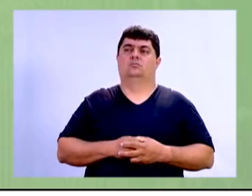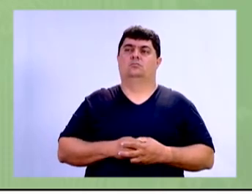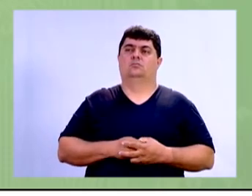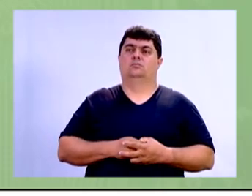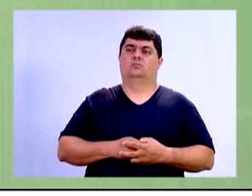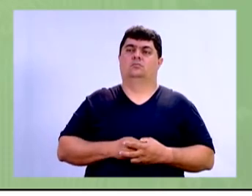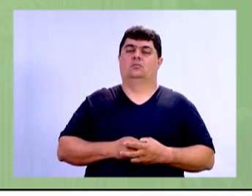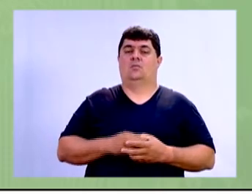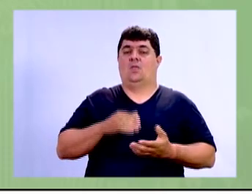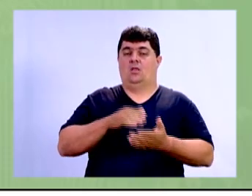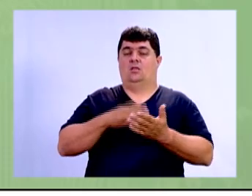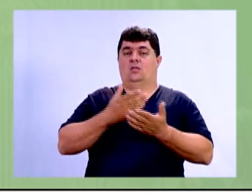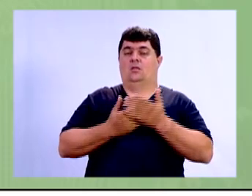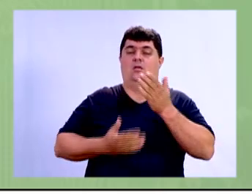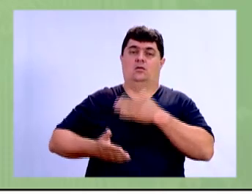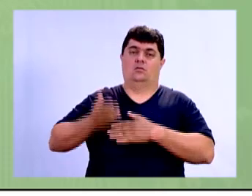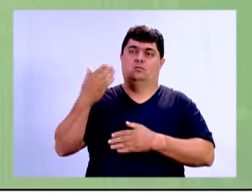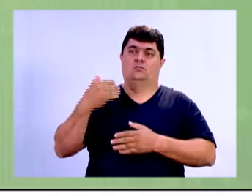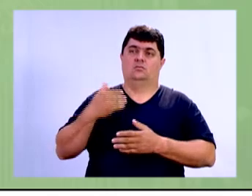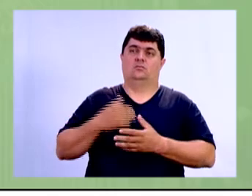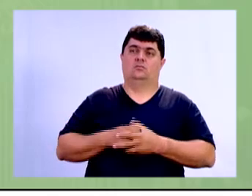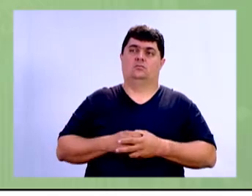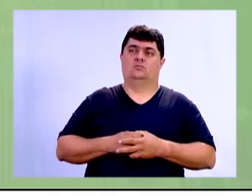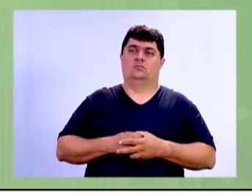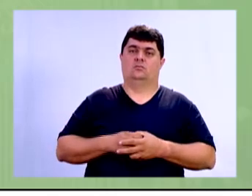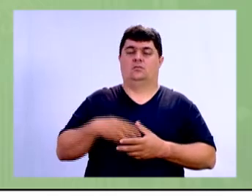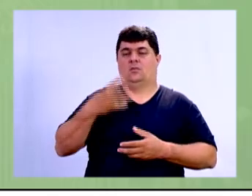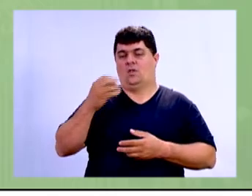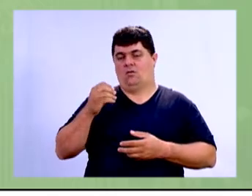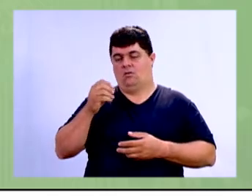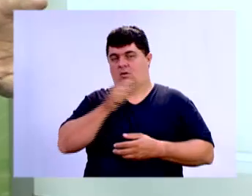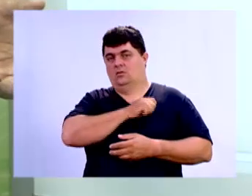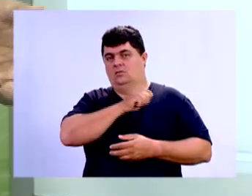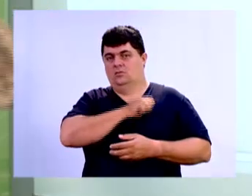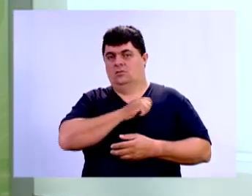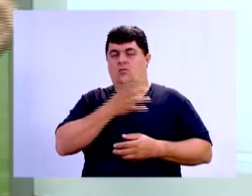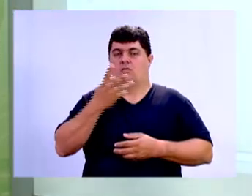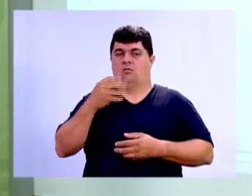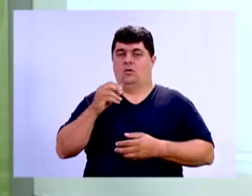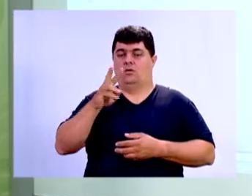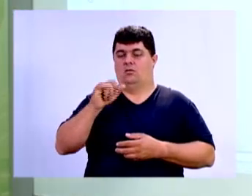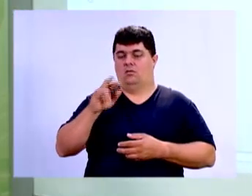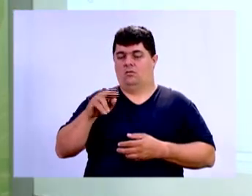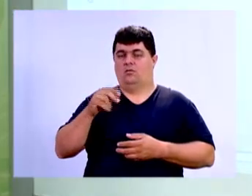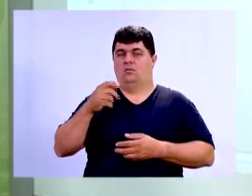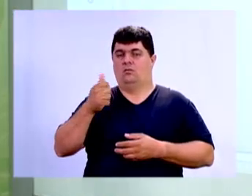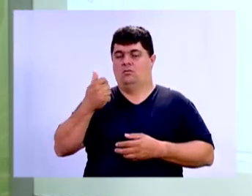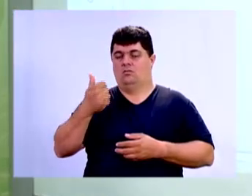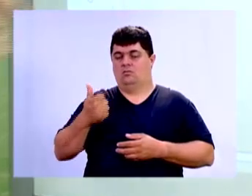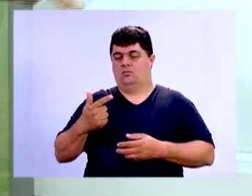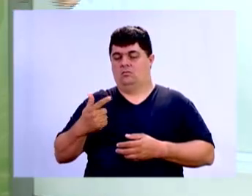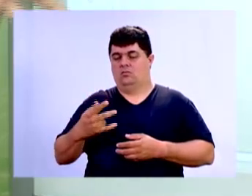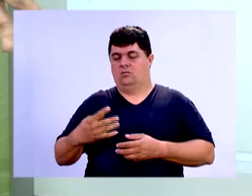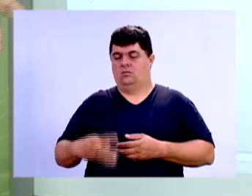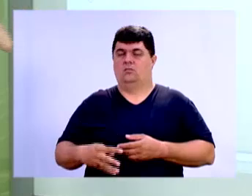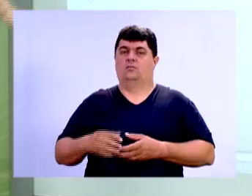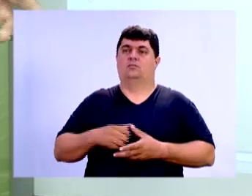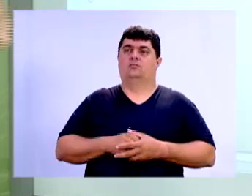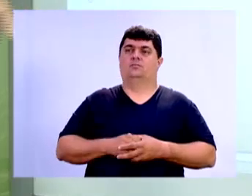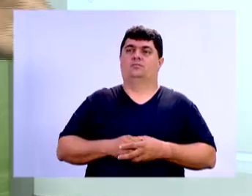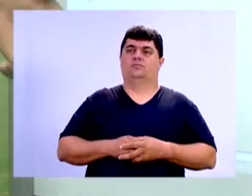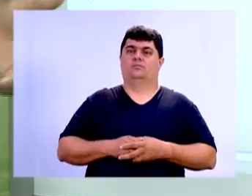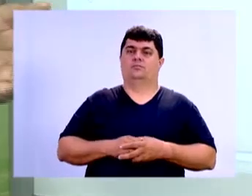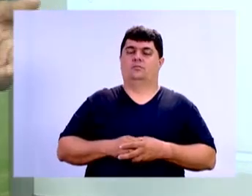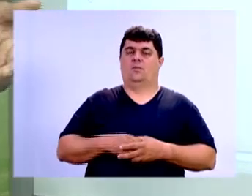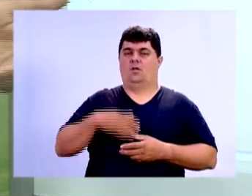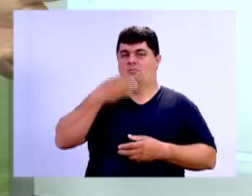Até a aula passada, eu tinha que criar, por exemplo, se eu tivesse 40 alunos, teria que criar 40 variáveis, nota 1, nota 2, nota 3, nota 4, nossa. Não